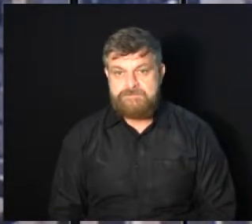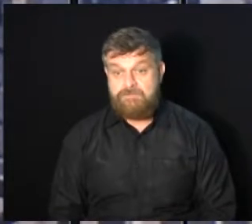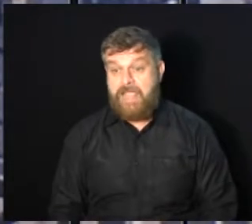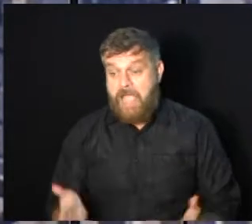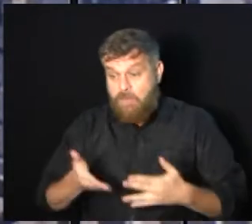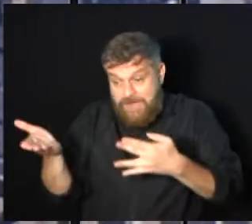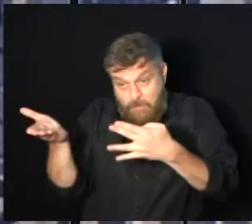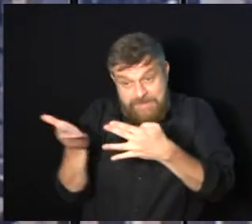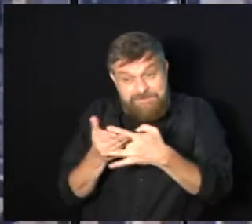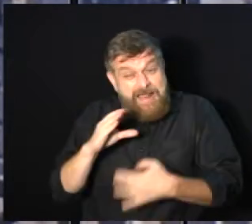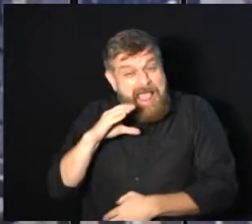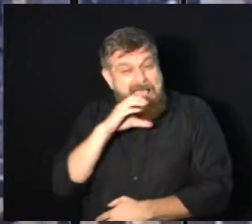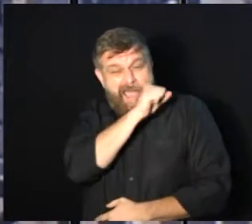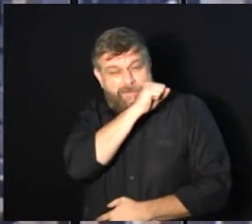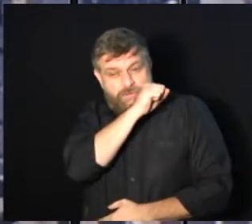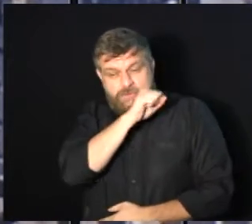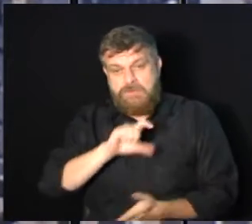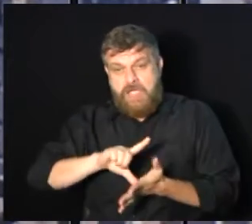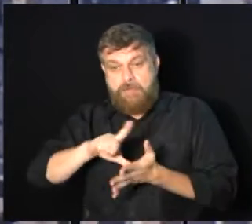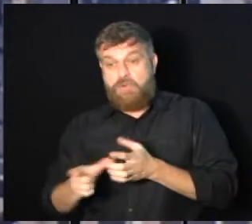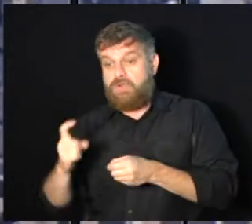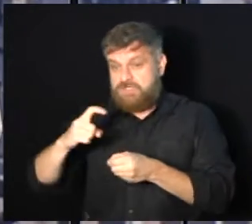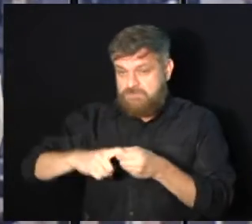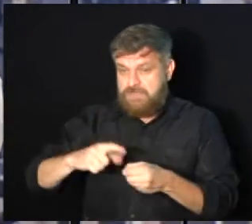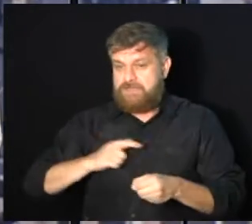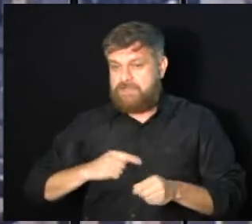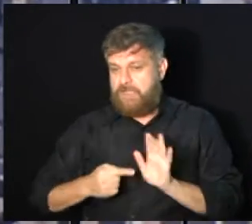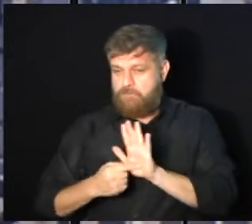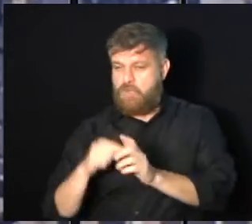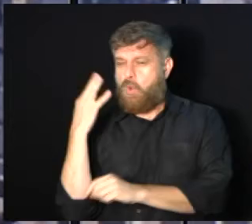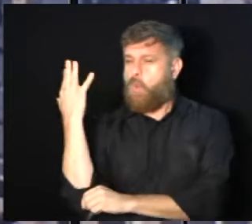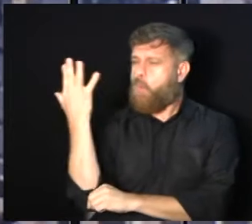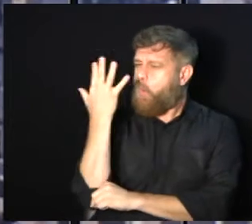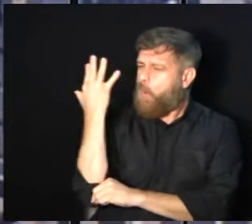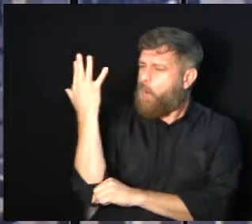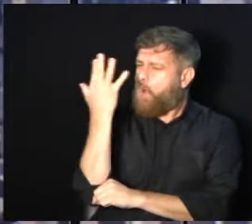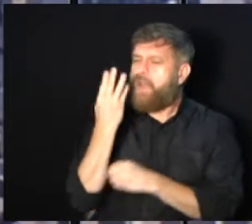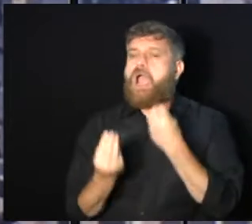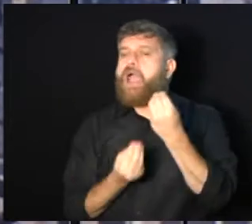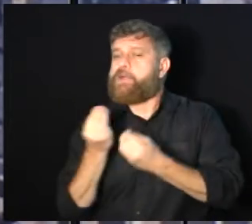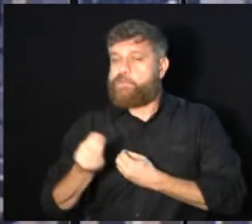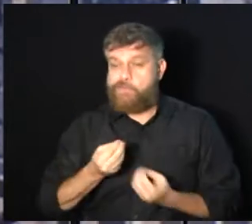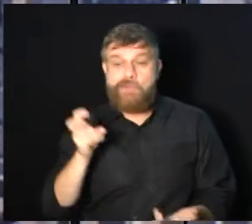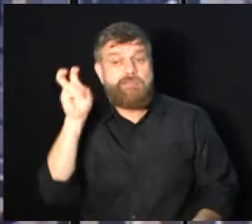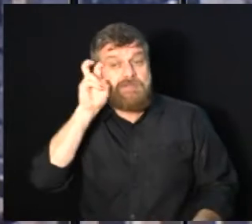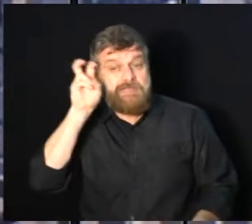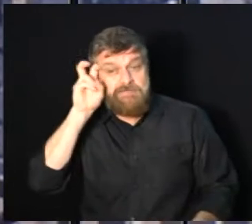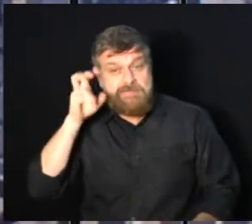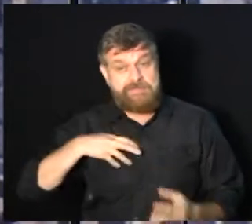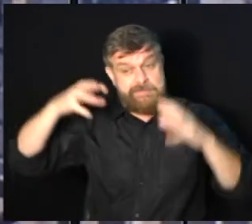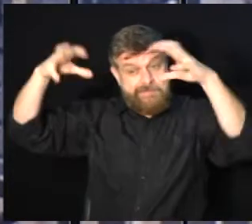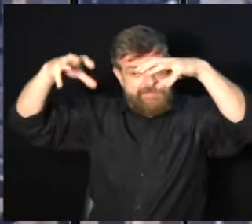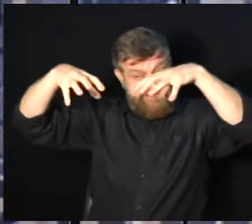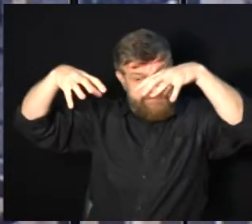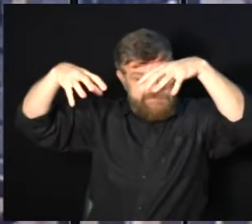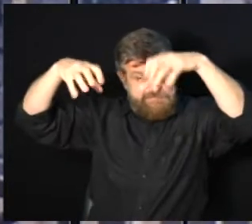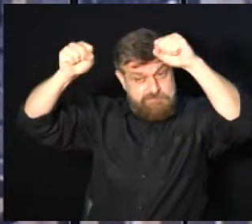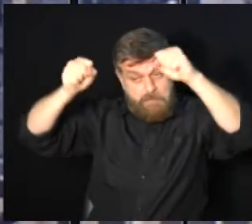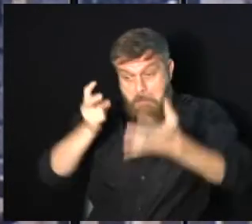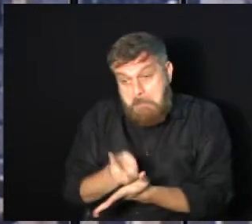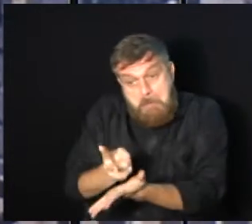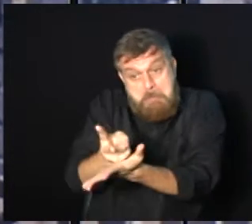Vamos para um rápido intervalo agora e na volta. A previsão do tempo para esta quinta-feira, será que a chuva forte vai